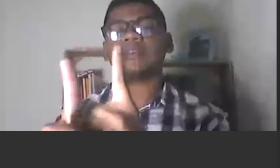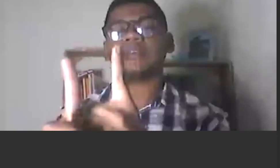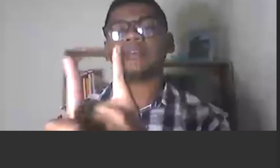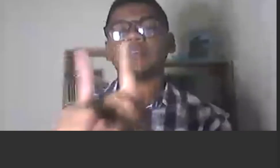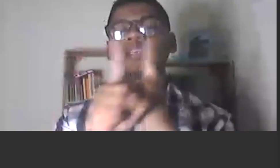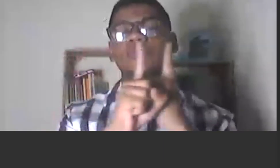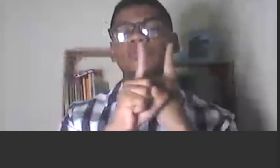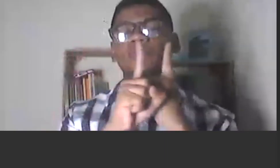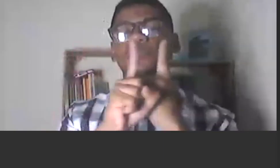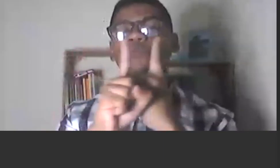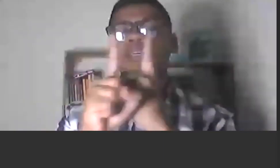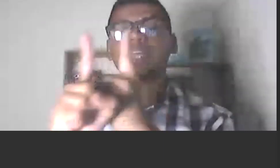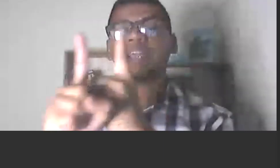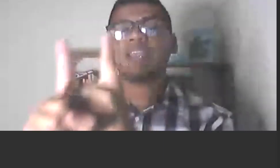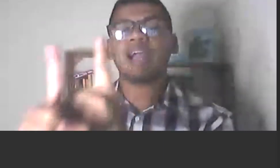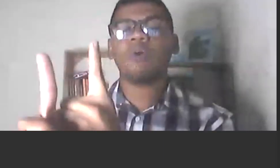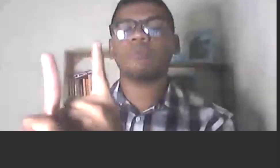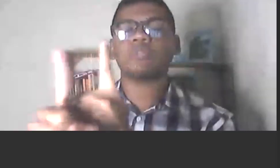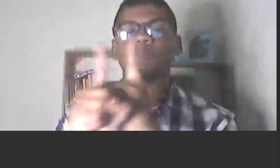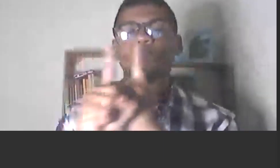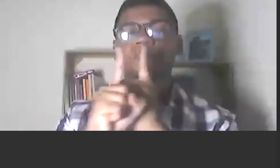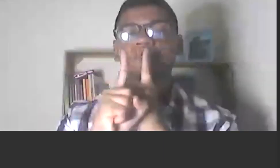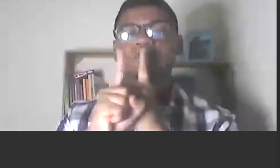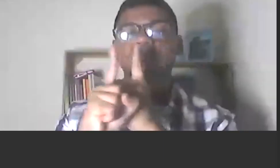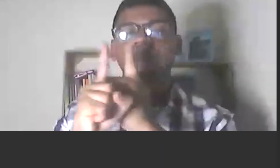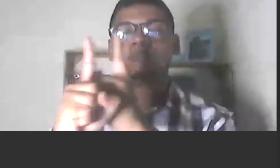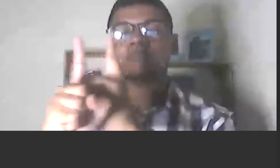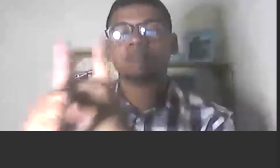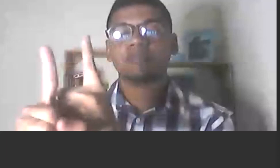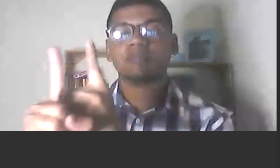vai seguindo. Uma segue a outra.